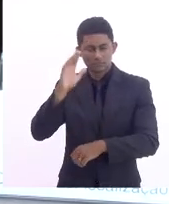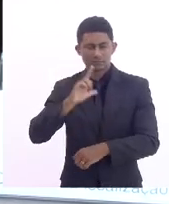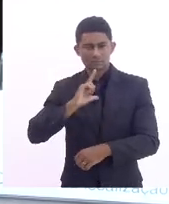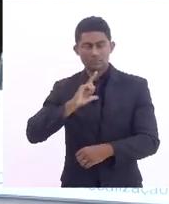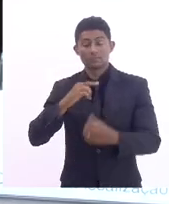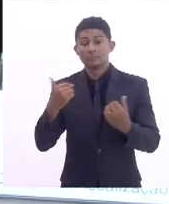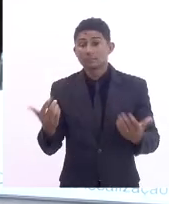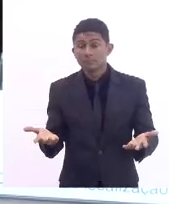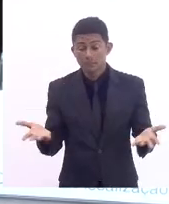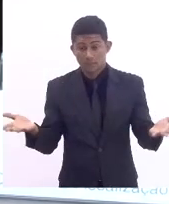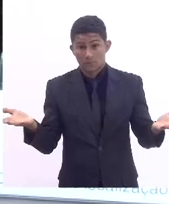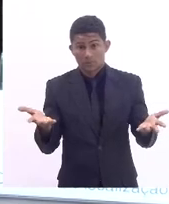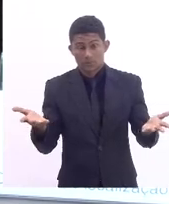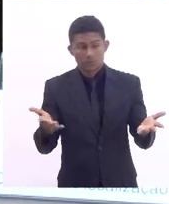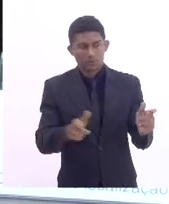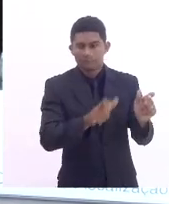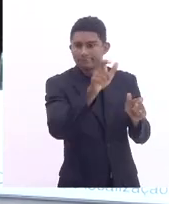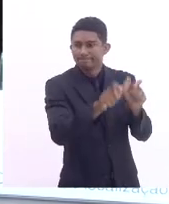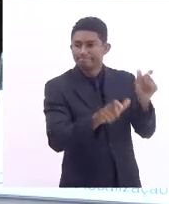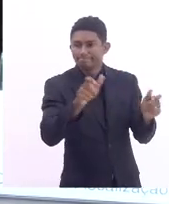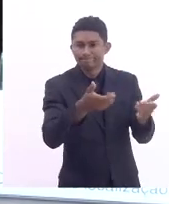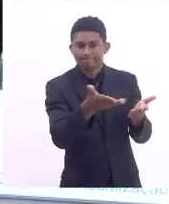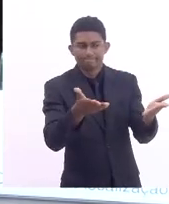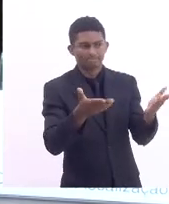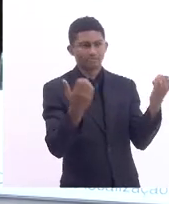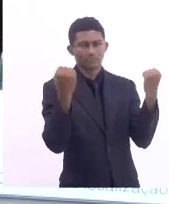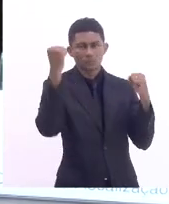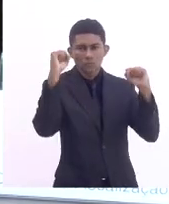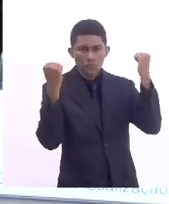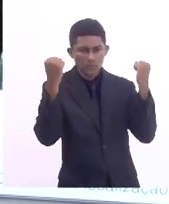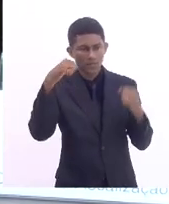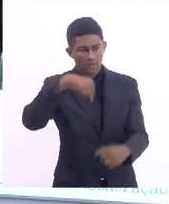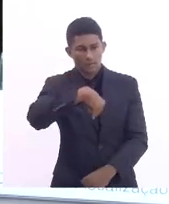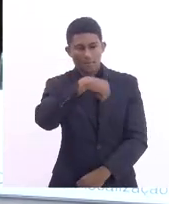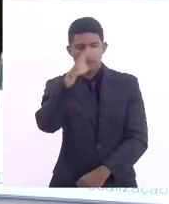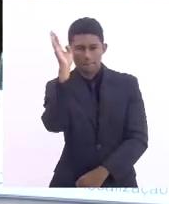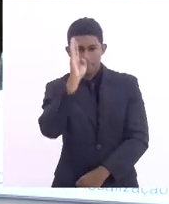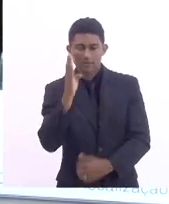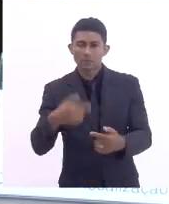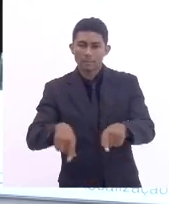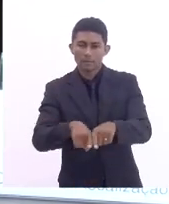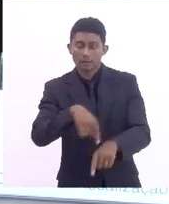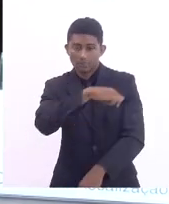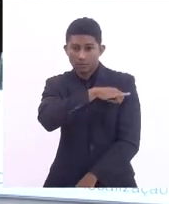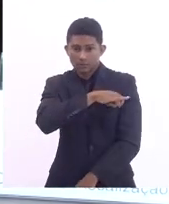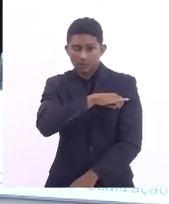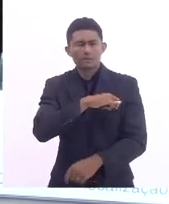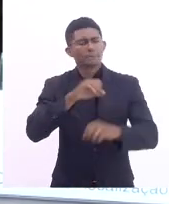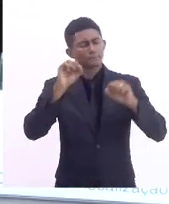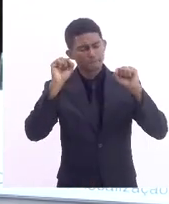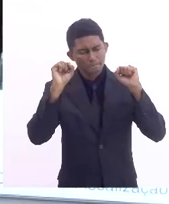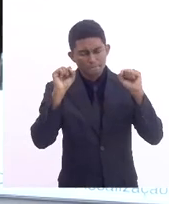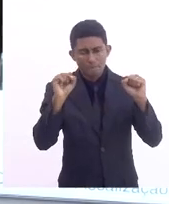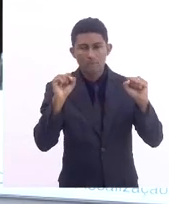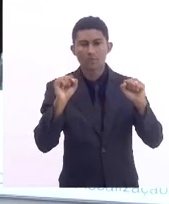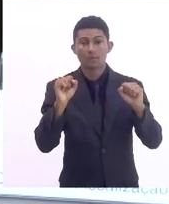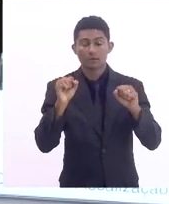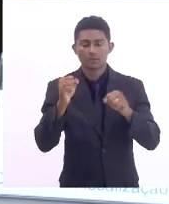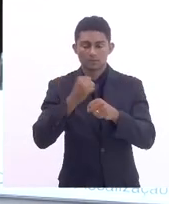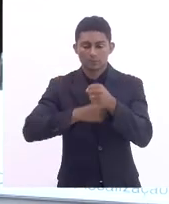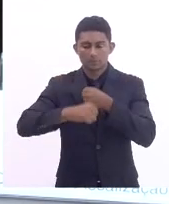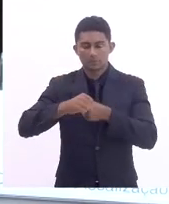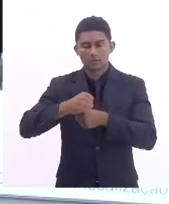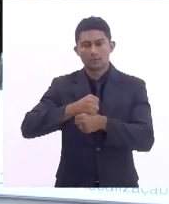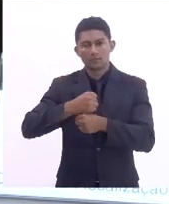neste momento os técnicos do short do Brasil e do Estado do Rio de Janeiro podem doravante desde muito 2018